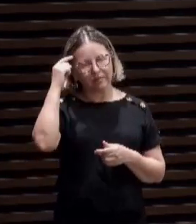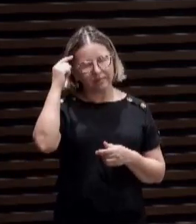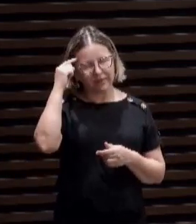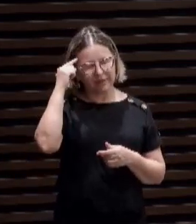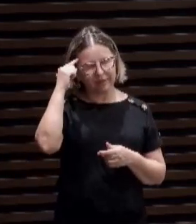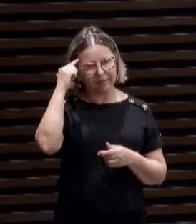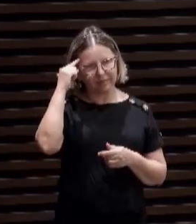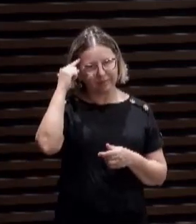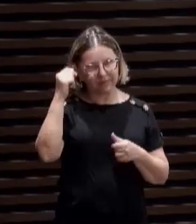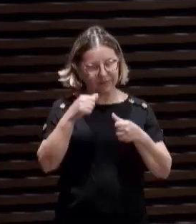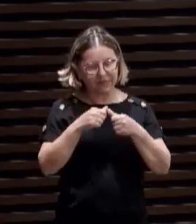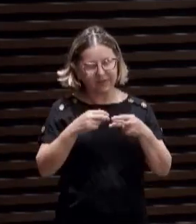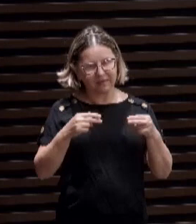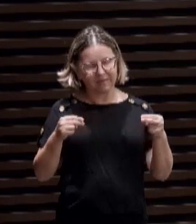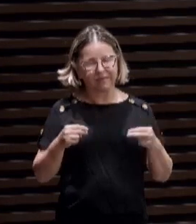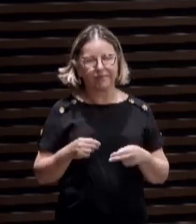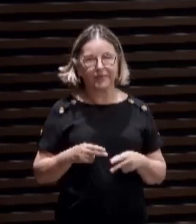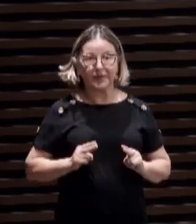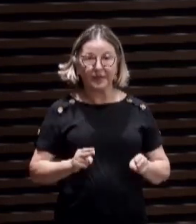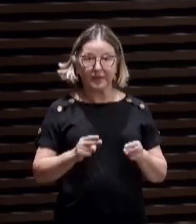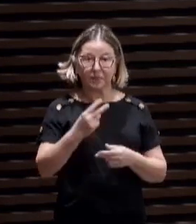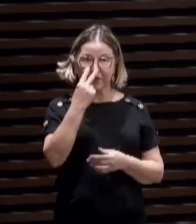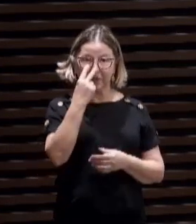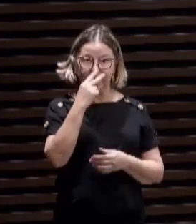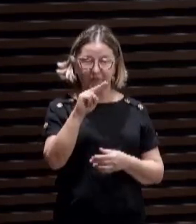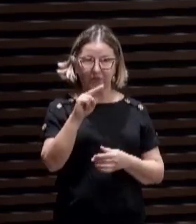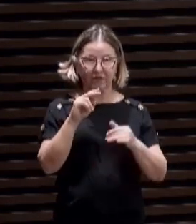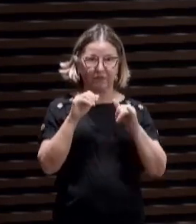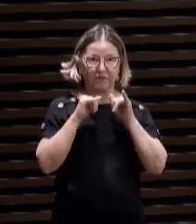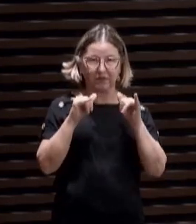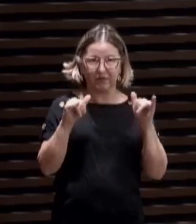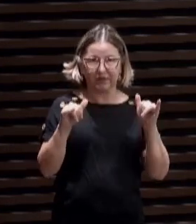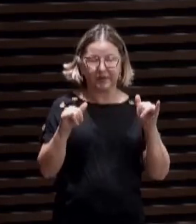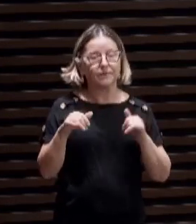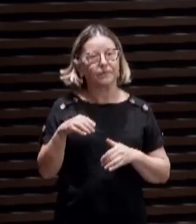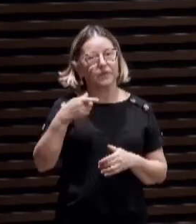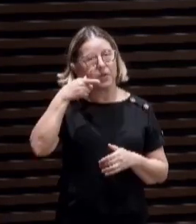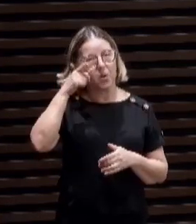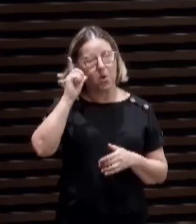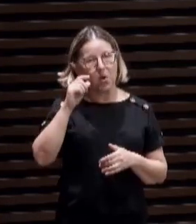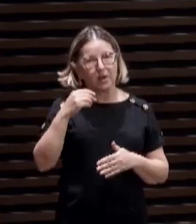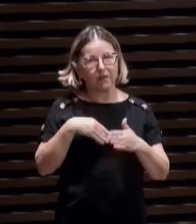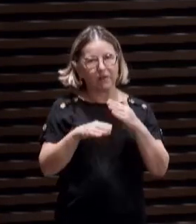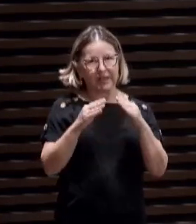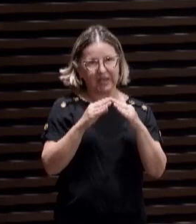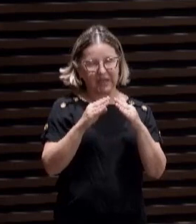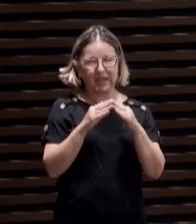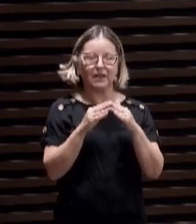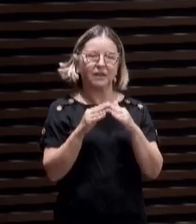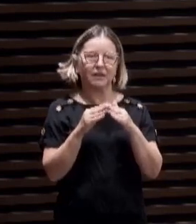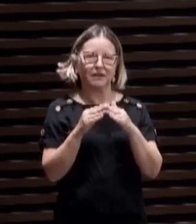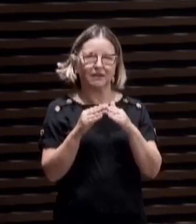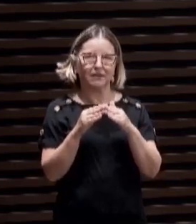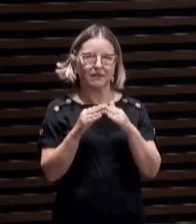isso. Toda vez que eu vejo alguma coisa, ontem eu estava na casa de um parente e foi